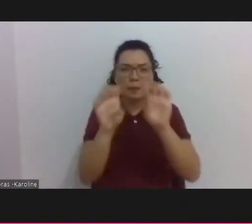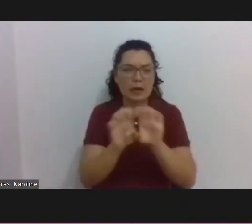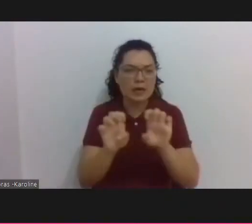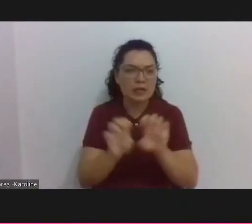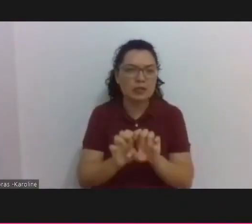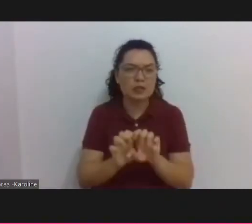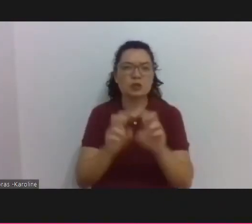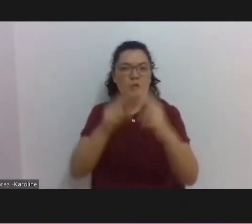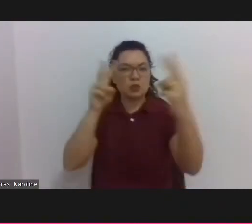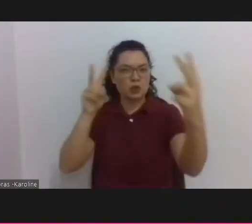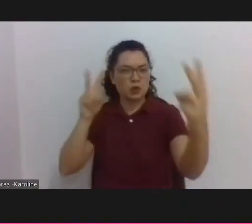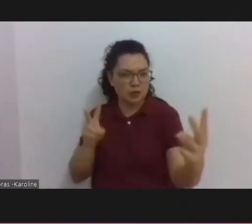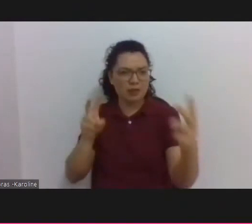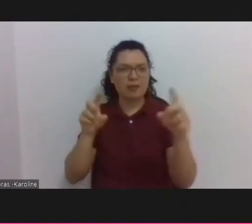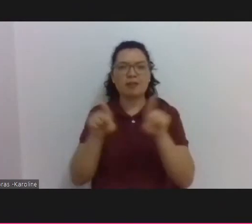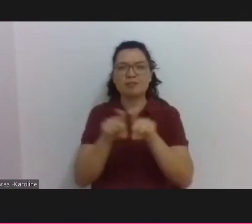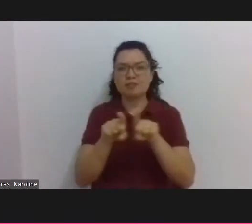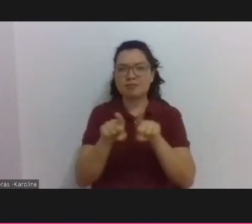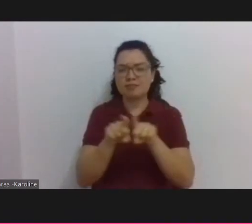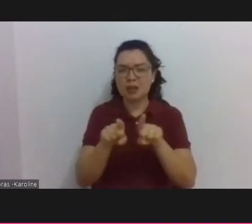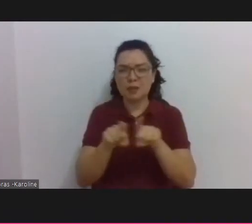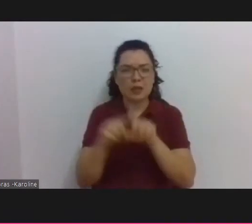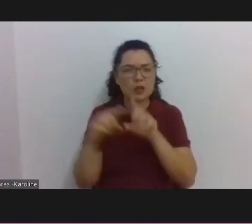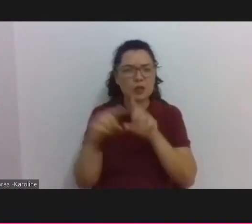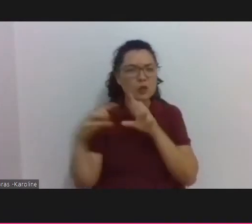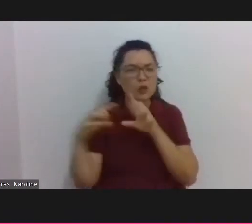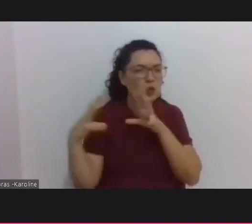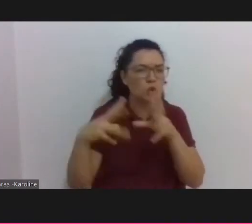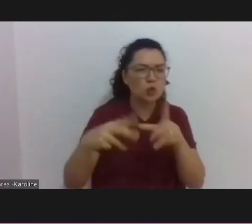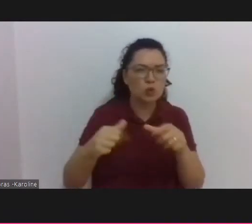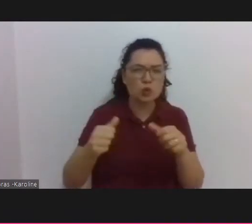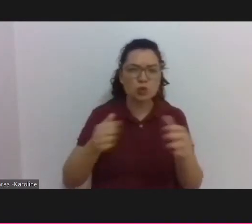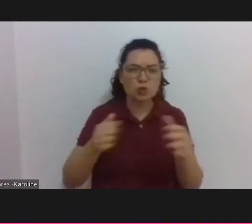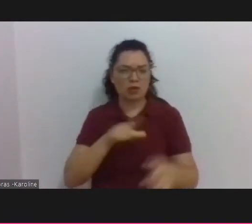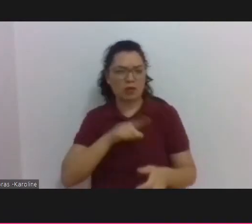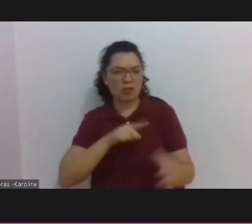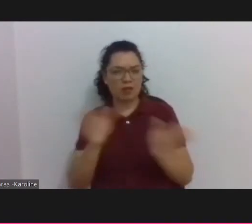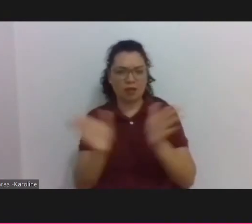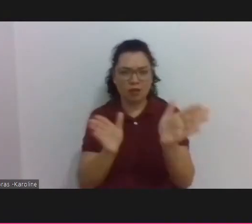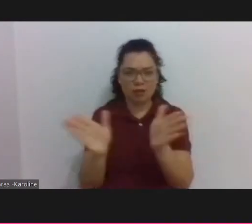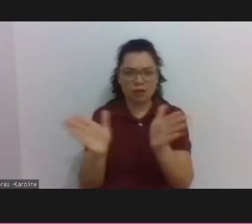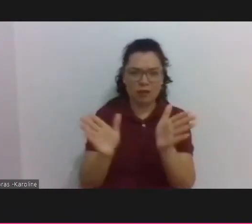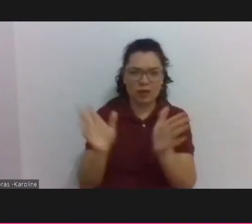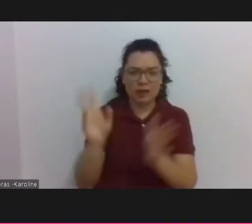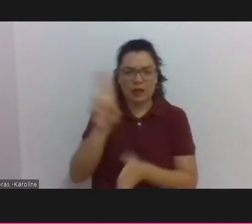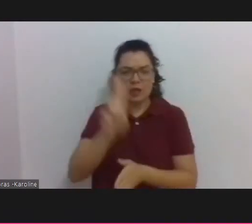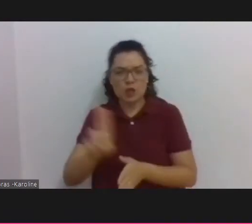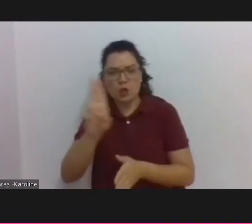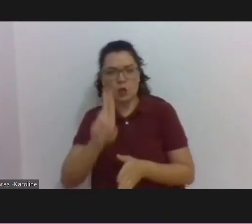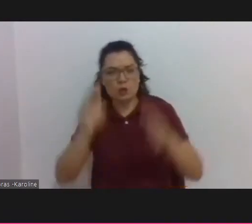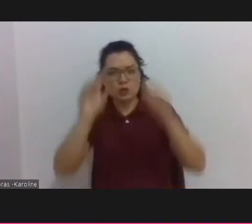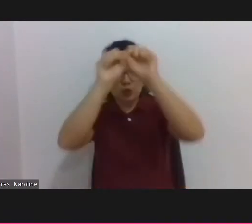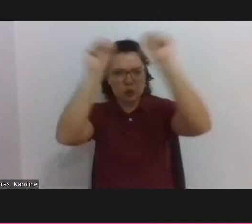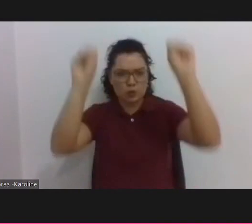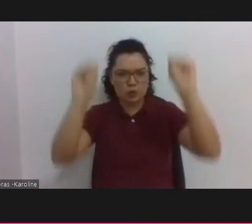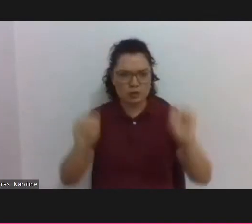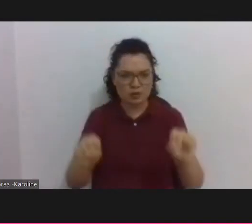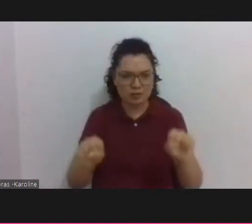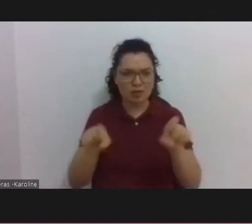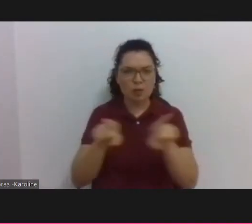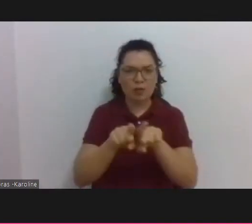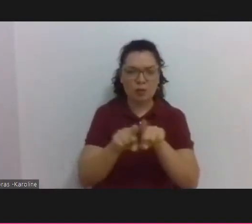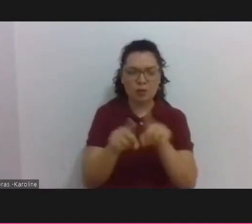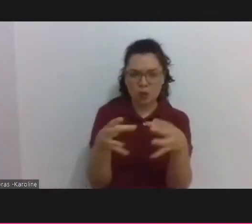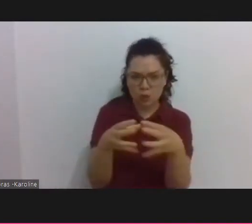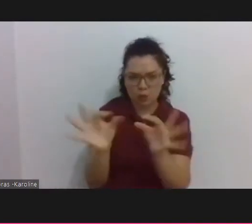noite. Tudo virtualmente acessível por meio de plataformas especialmente desenvolvidas. Um trabalho de organização que